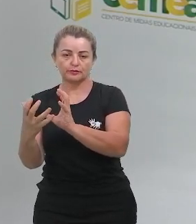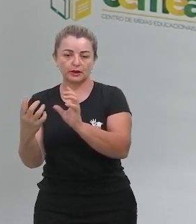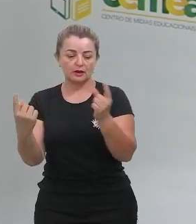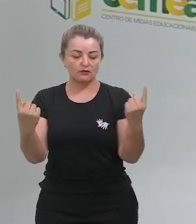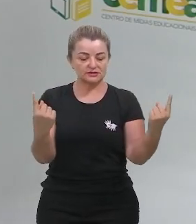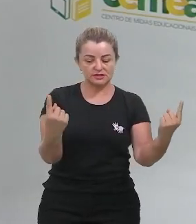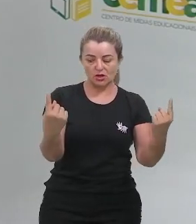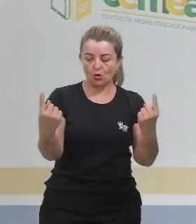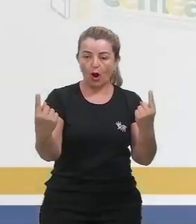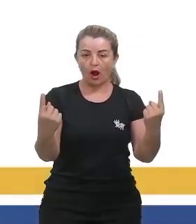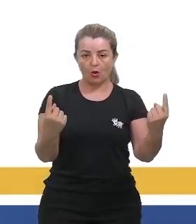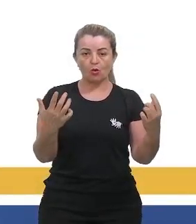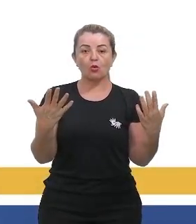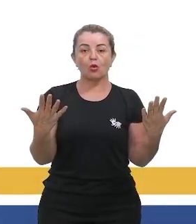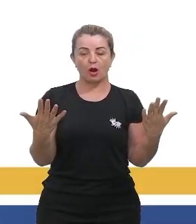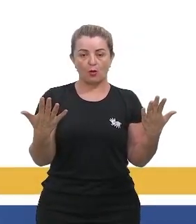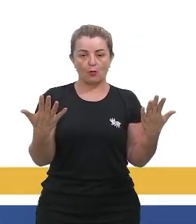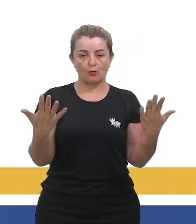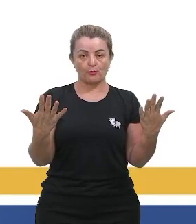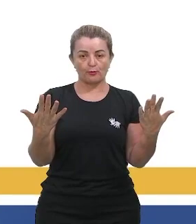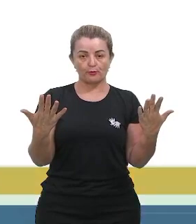bom? Vamos ao problema.